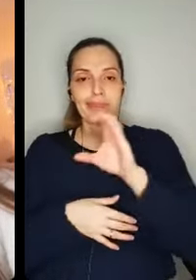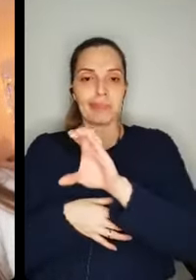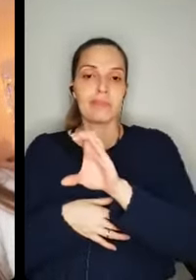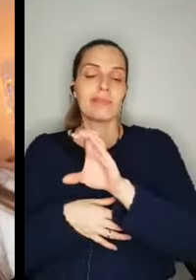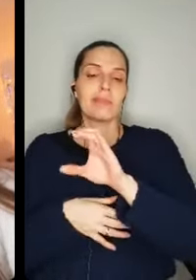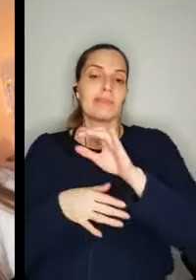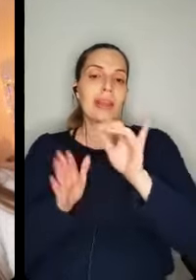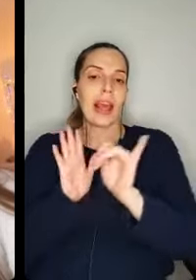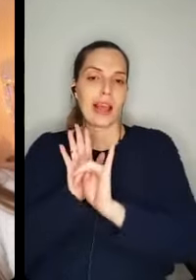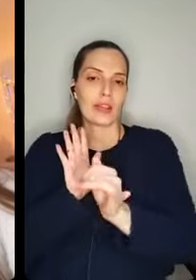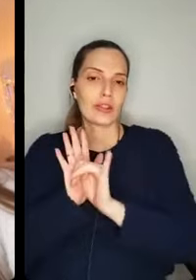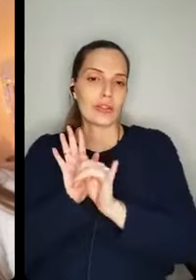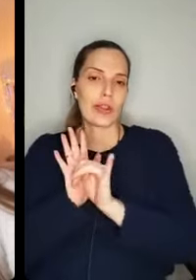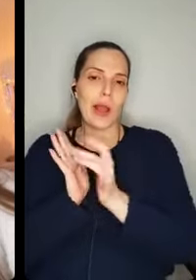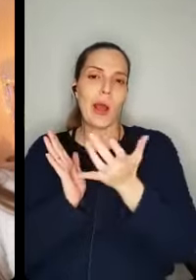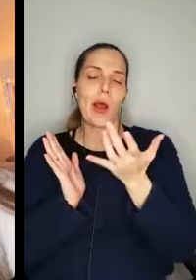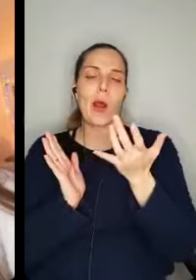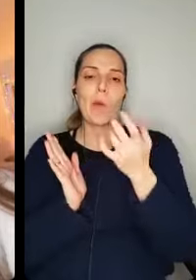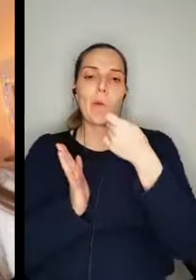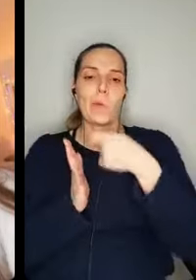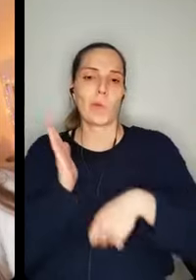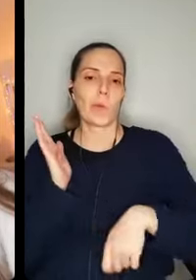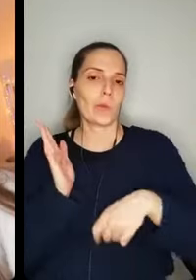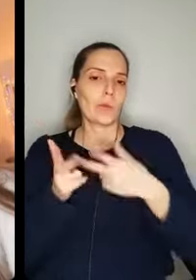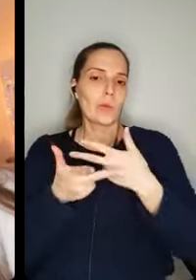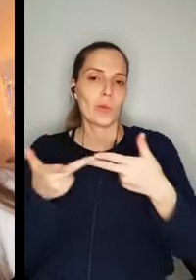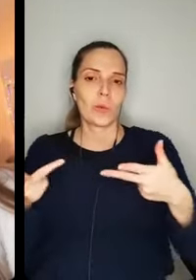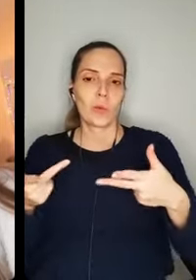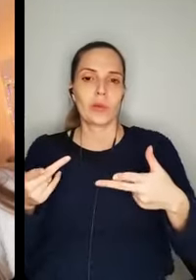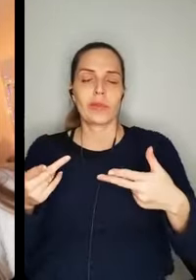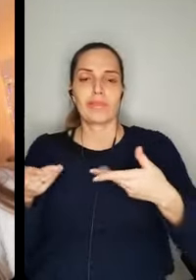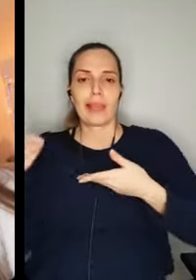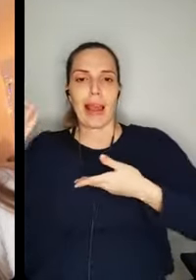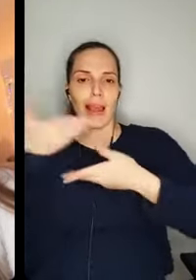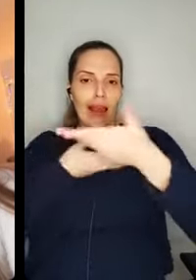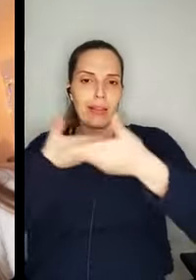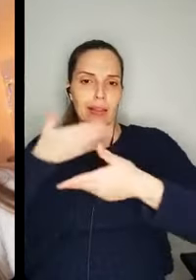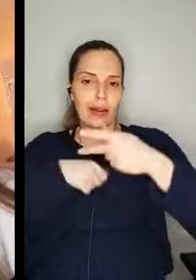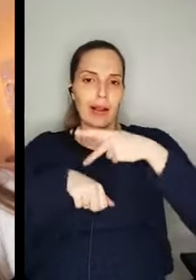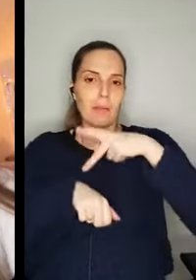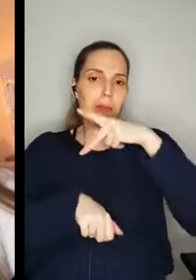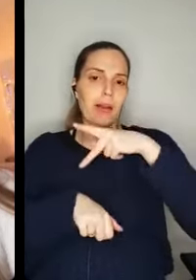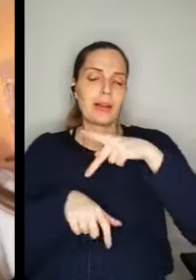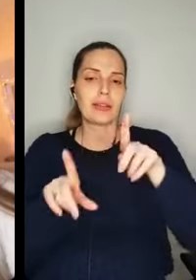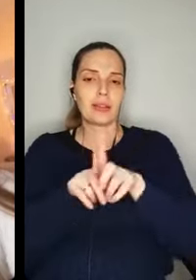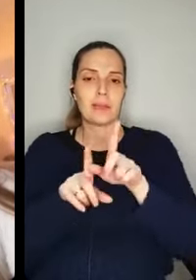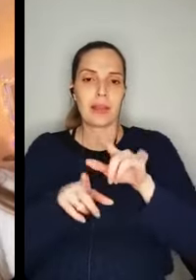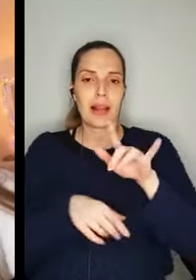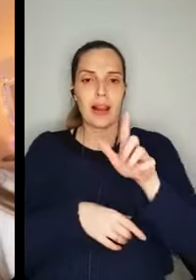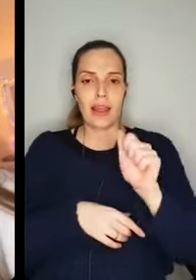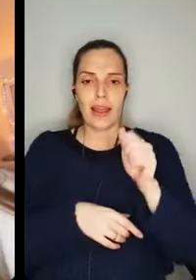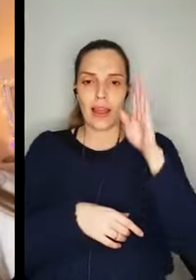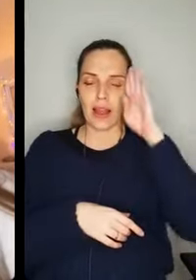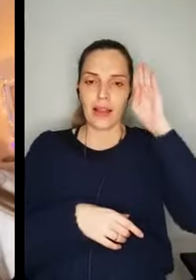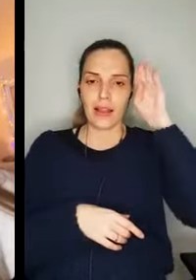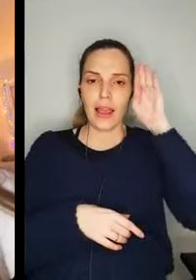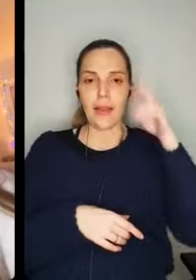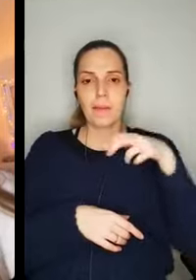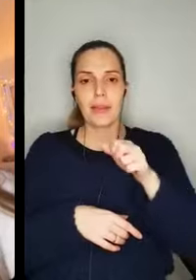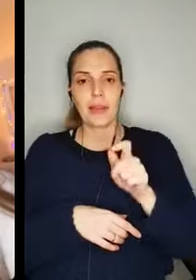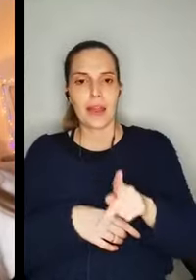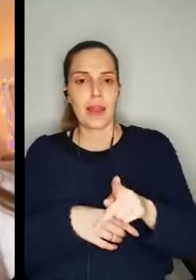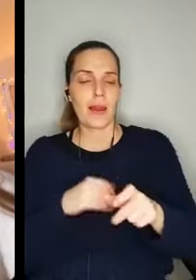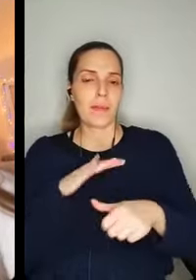propostas de intercâmbio, ficar ligado também em redes sociais de ligas acadêmicas, de órgãos da universidade, do NAP, enfim, da